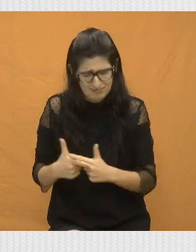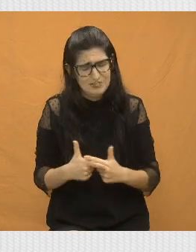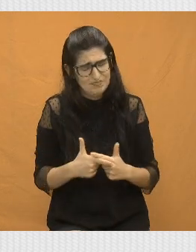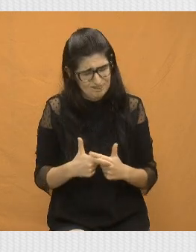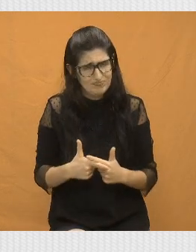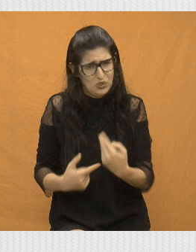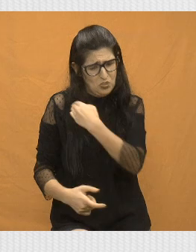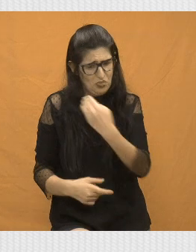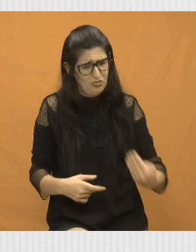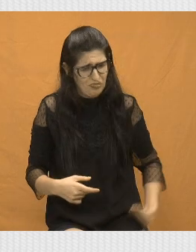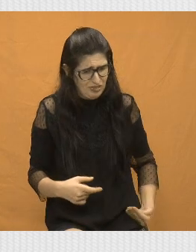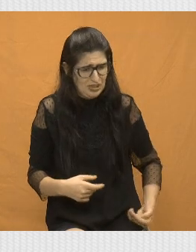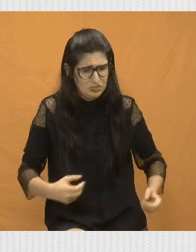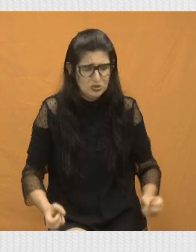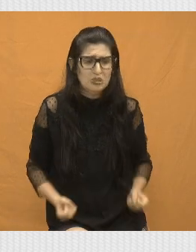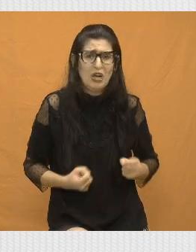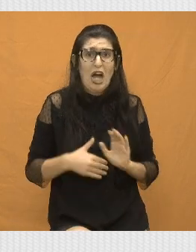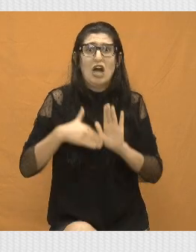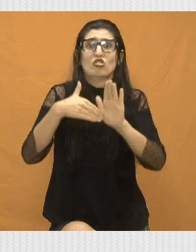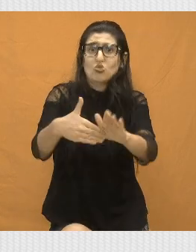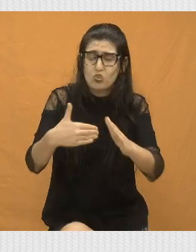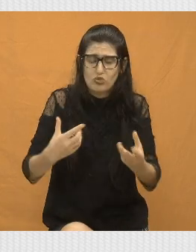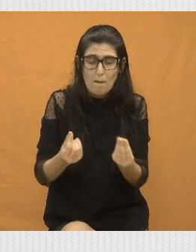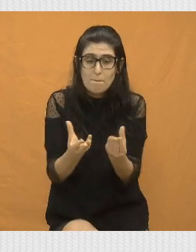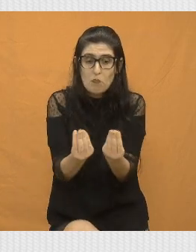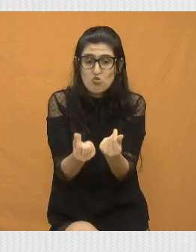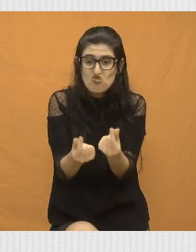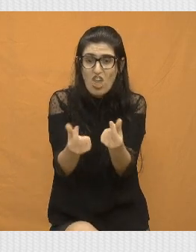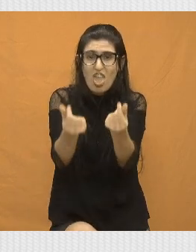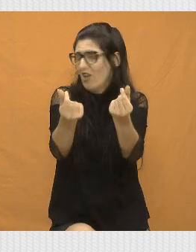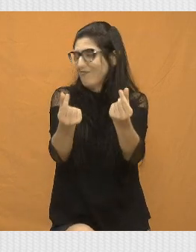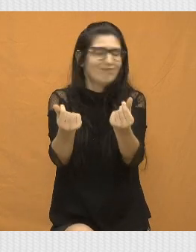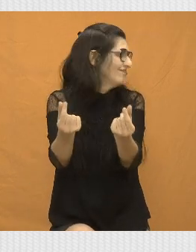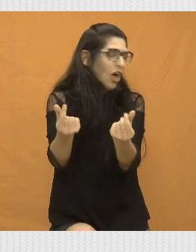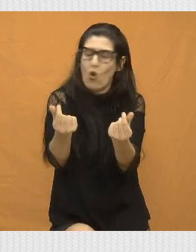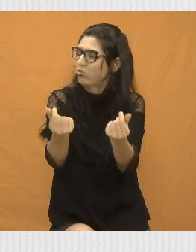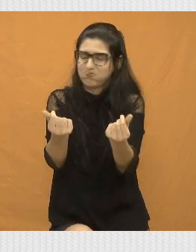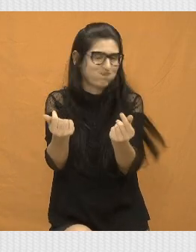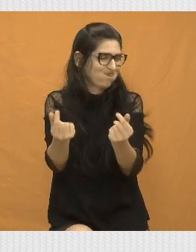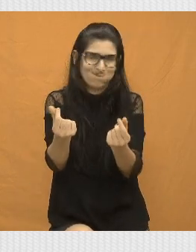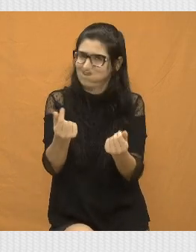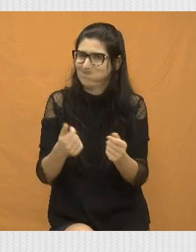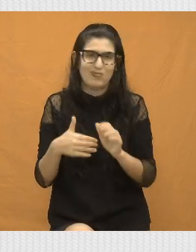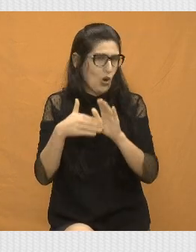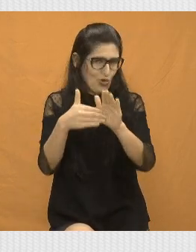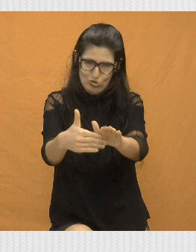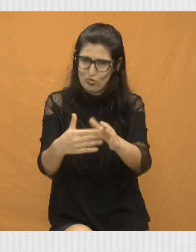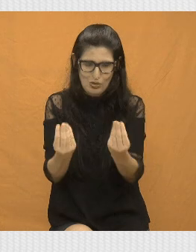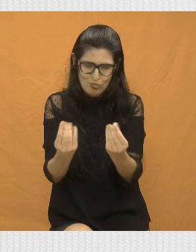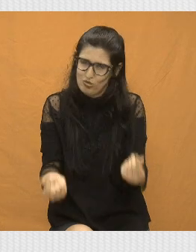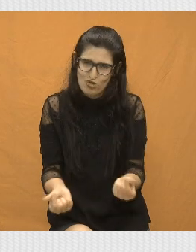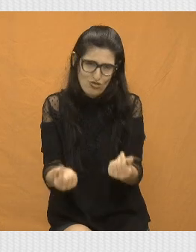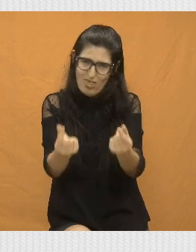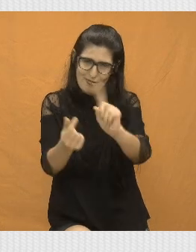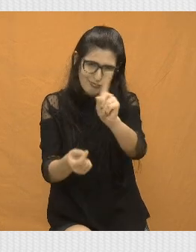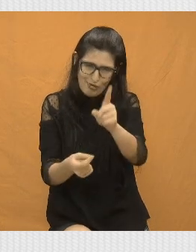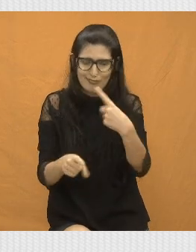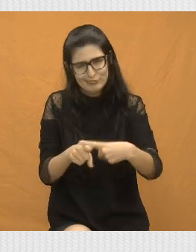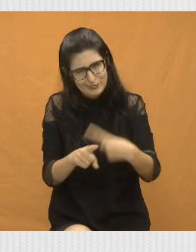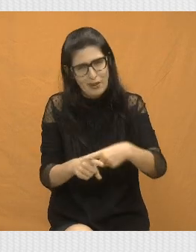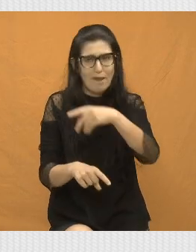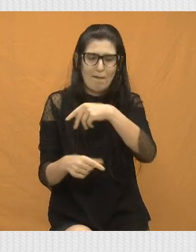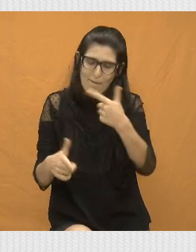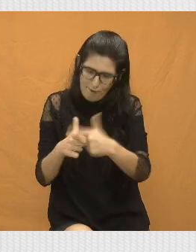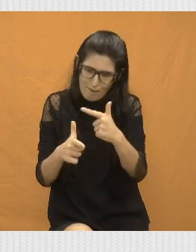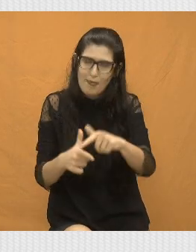esses recursos para os municípios, não só de Jacareí, mas vejo como sentido geral, né? Aí nisso